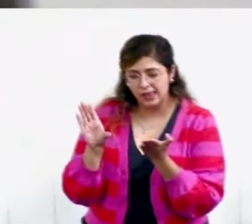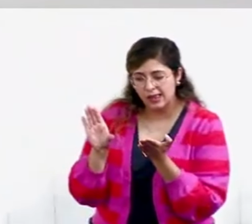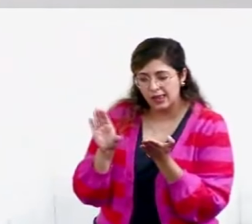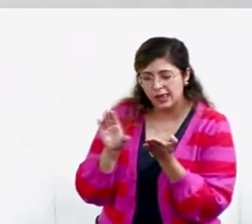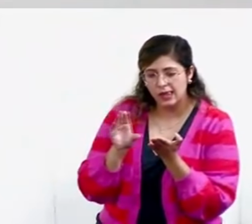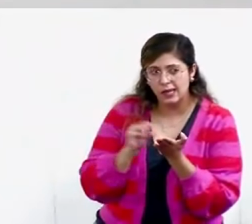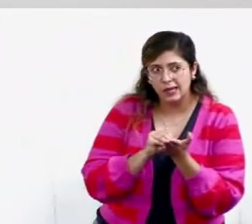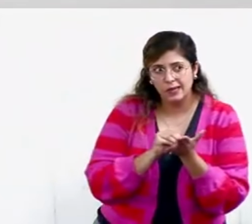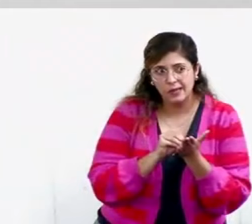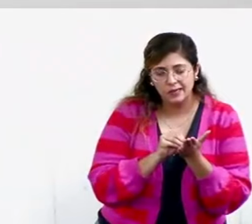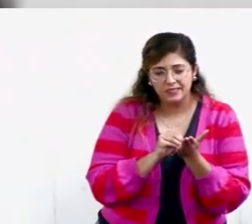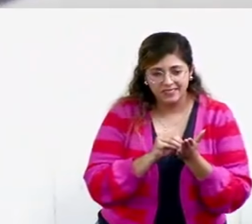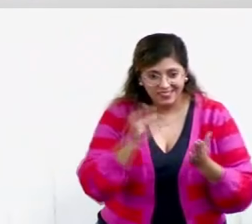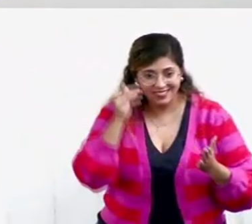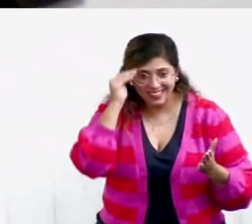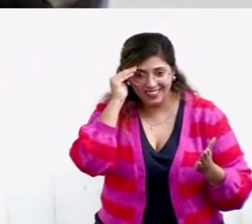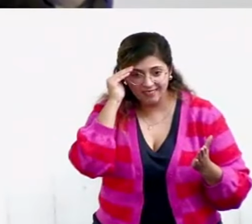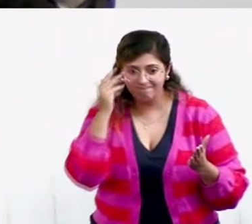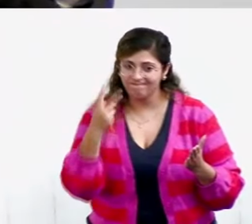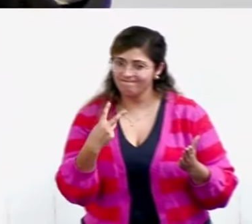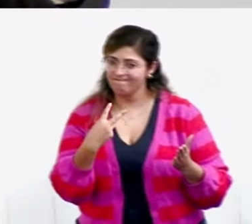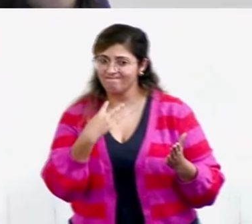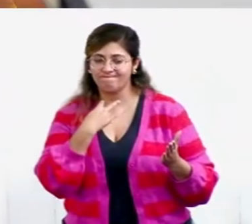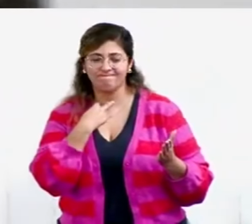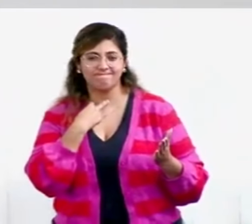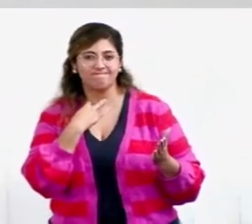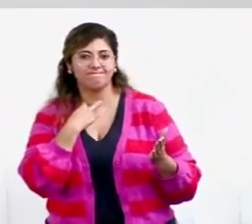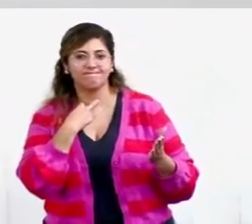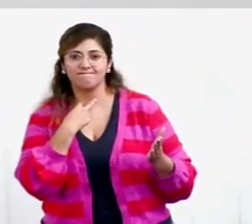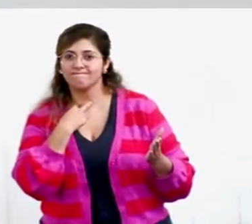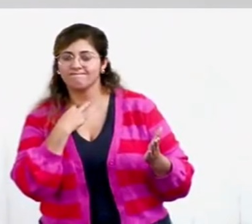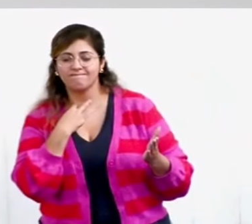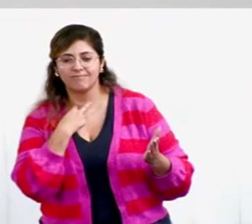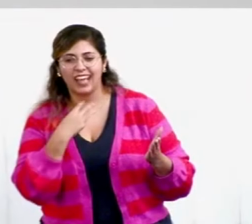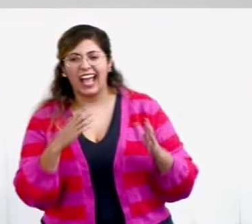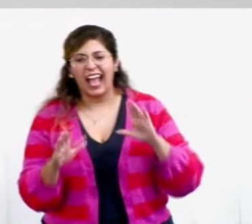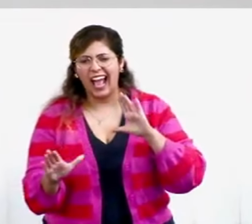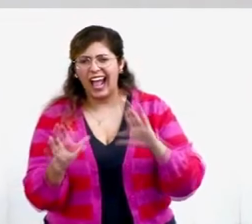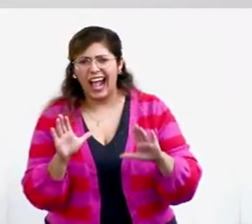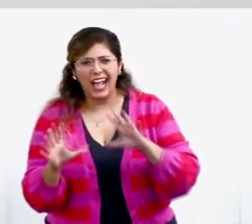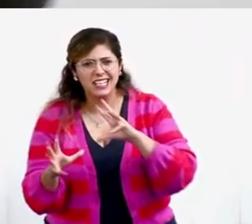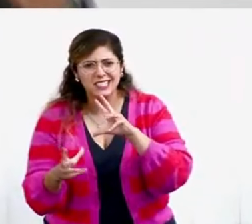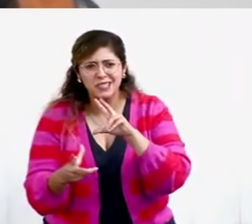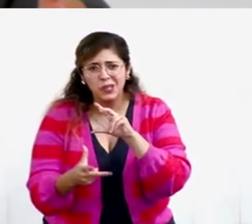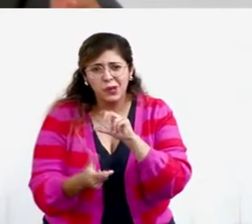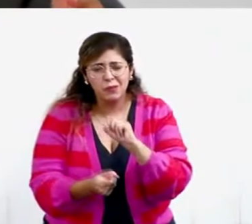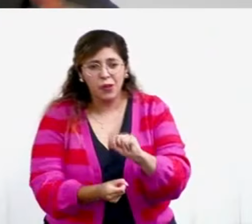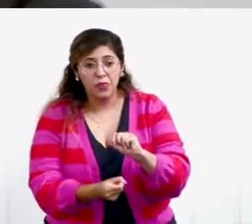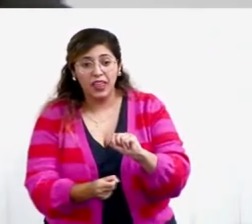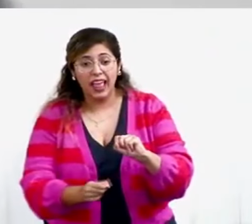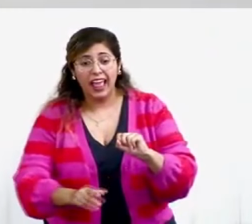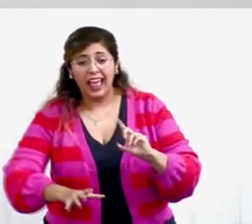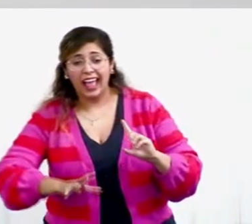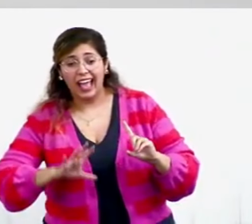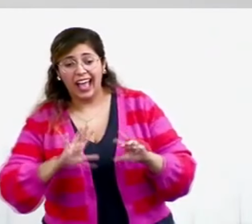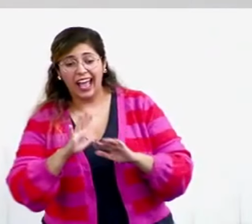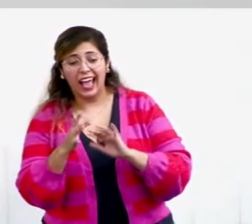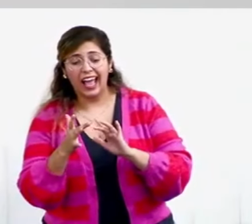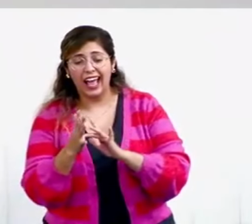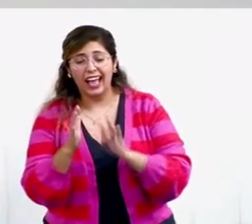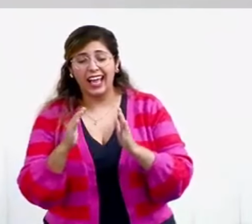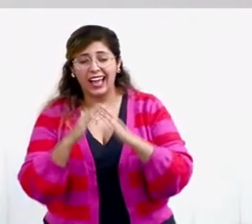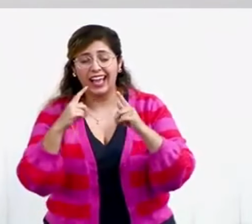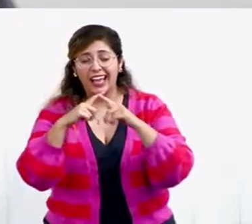que as pessoas estão vestindo como eles se vestem, agindo como eles agem, falando como eles falam, buscando o que eles